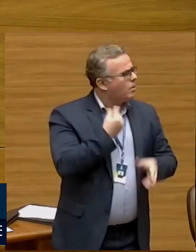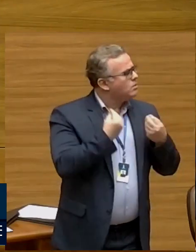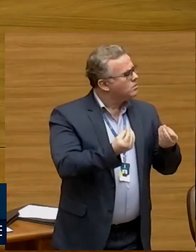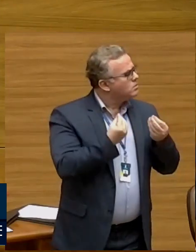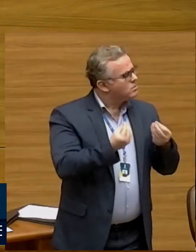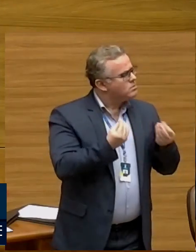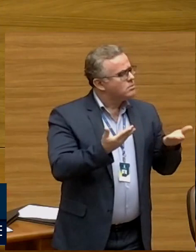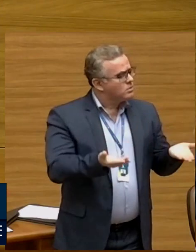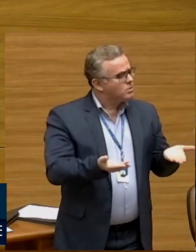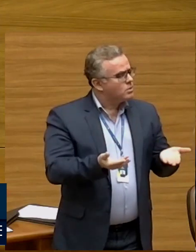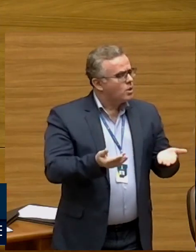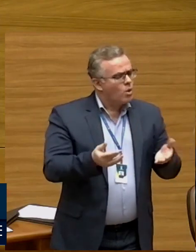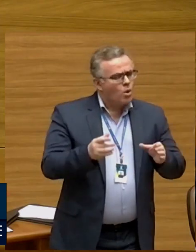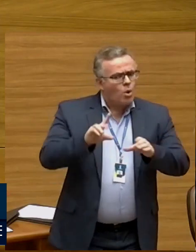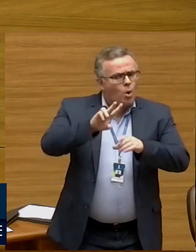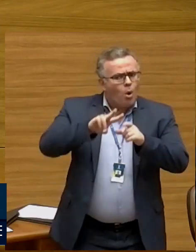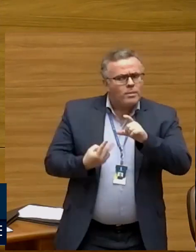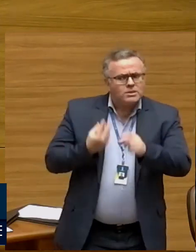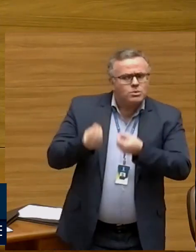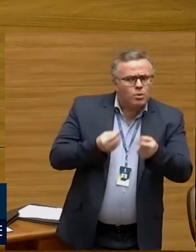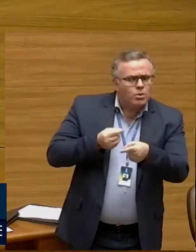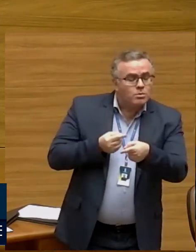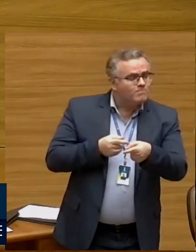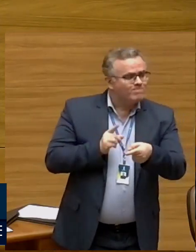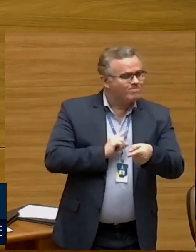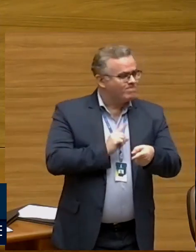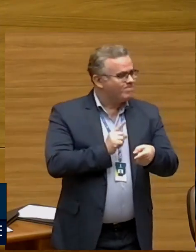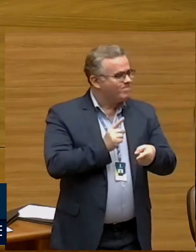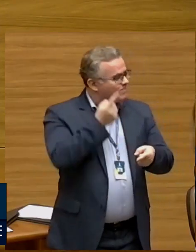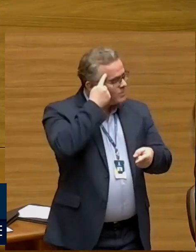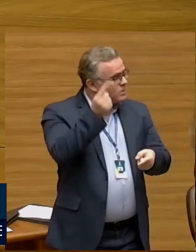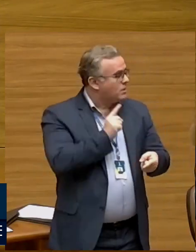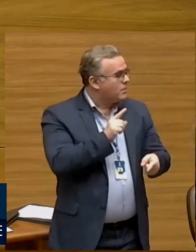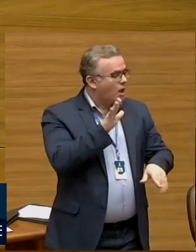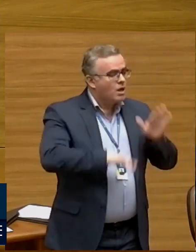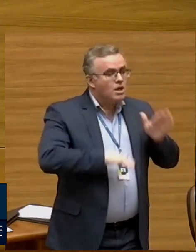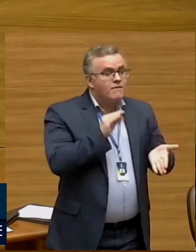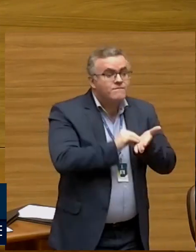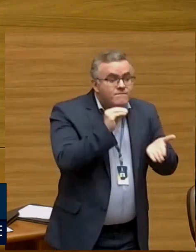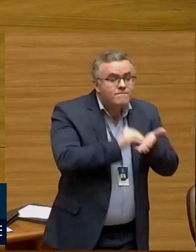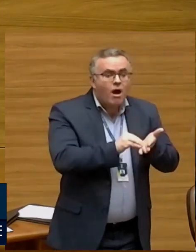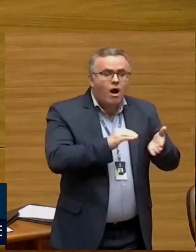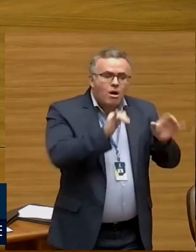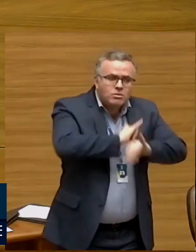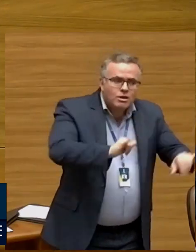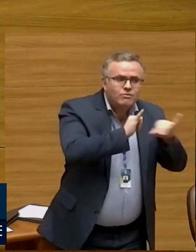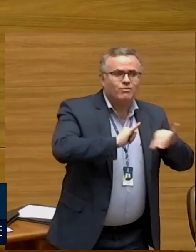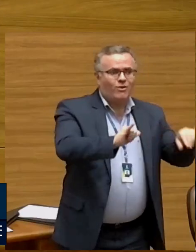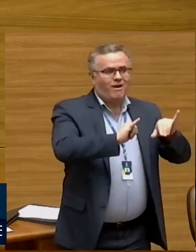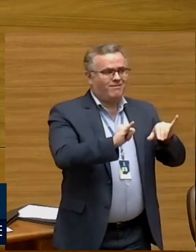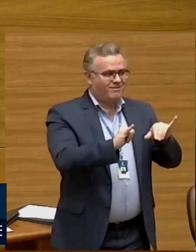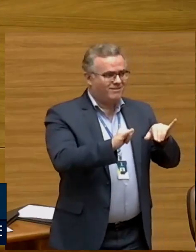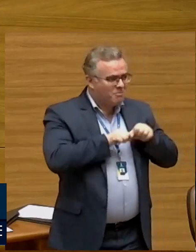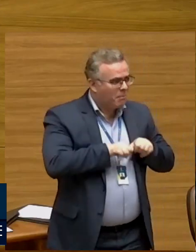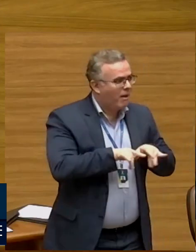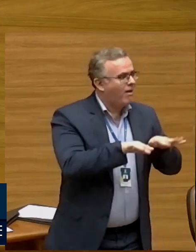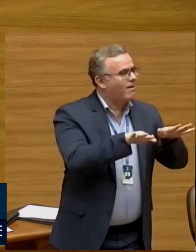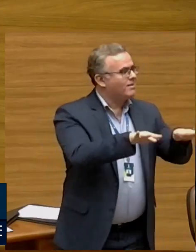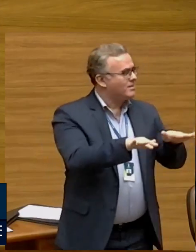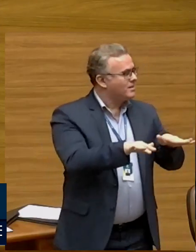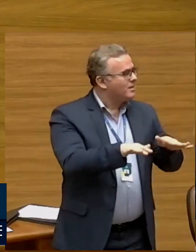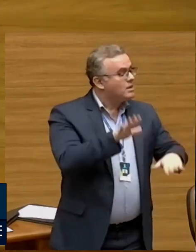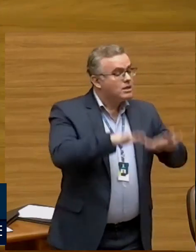pelo IPAESE, e quanto às vezes, né, por falta até de conhecimento, né, muitas pessoas acabam não